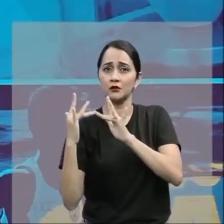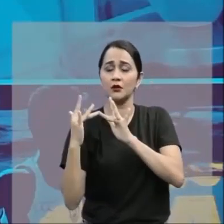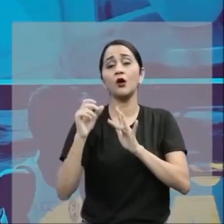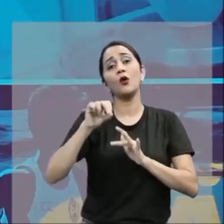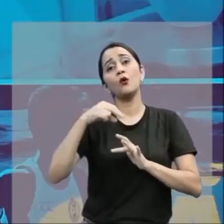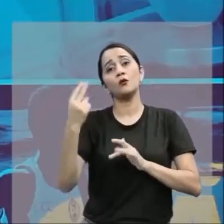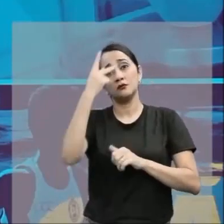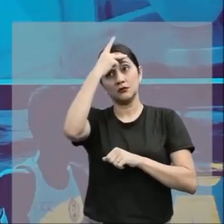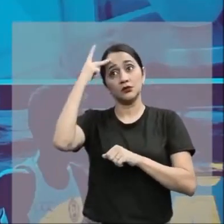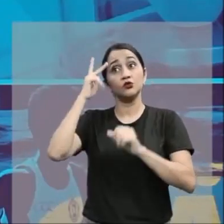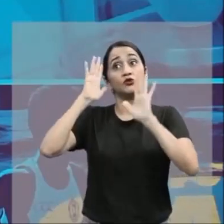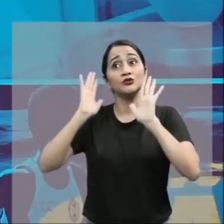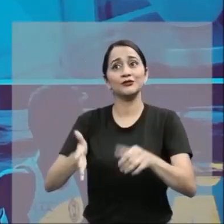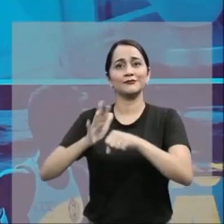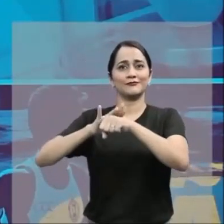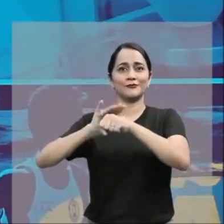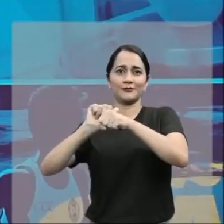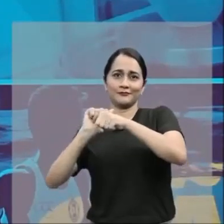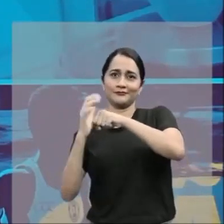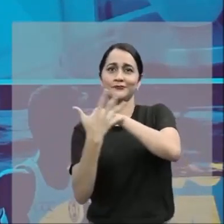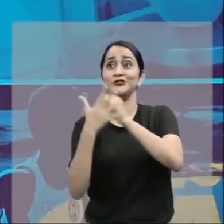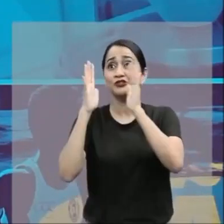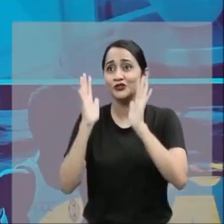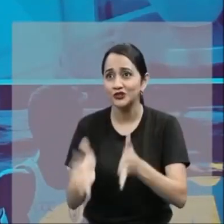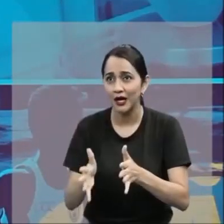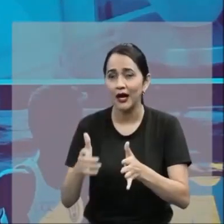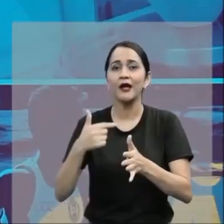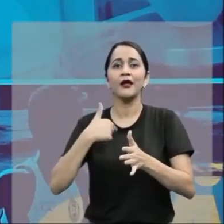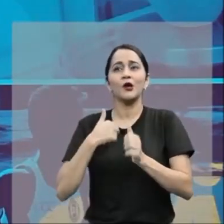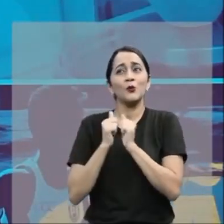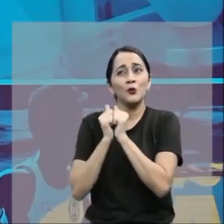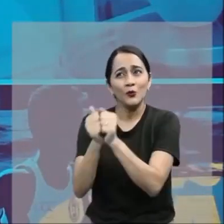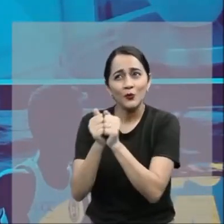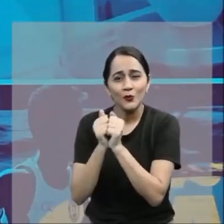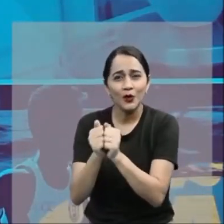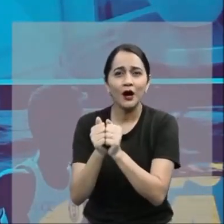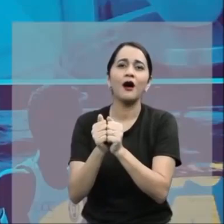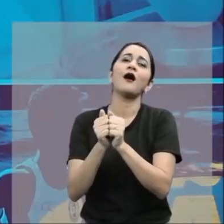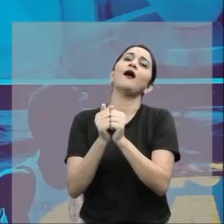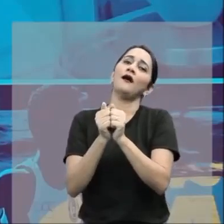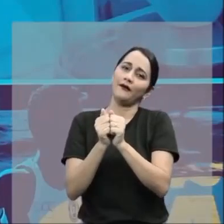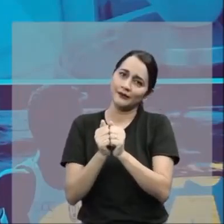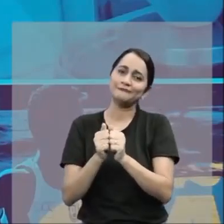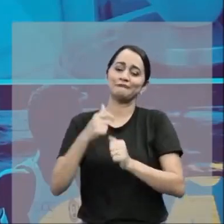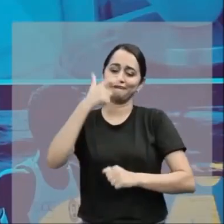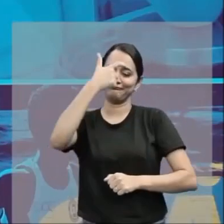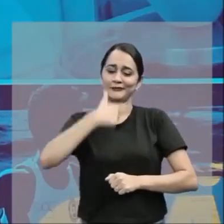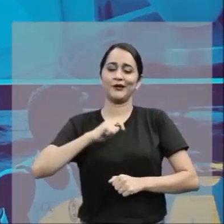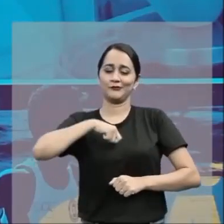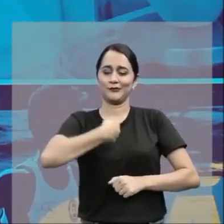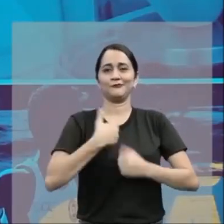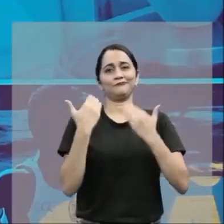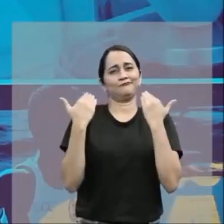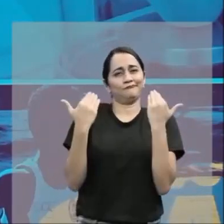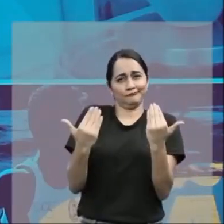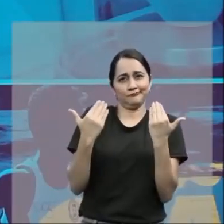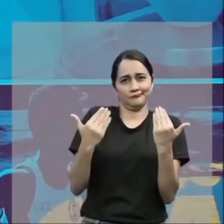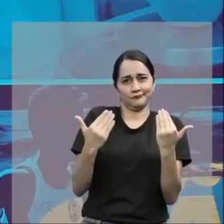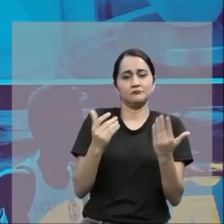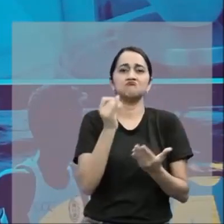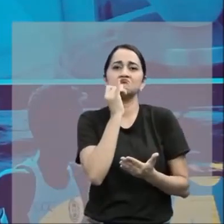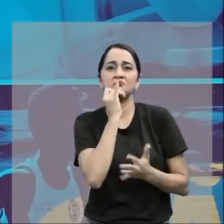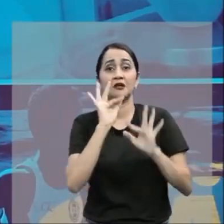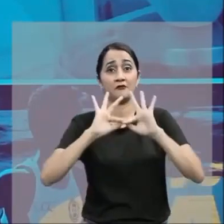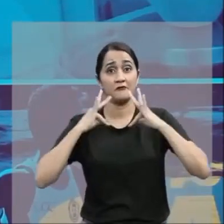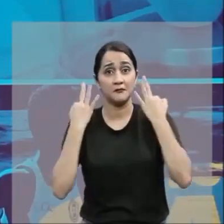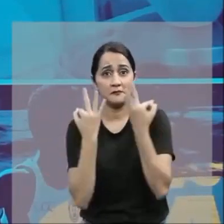muito, muito frequente na questão da família, né? Ou seja, às vezes eu tenho um caso suspeito na família,